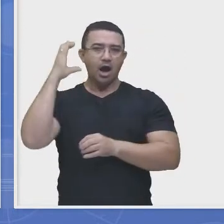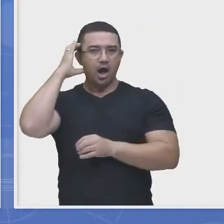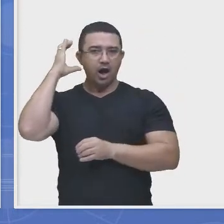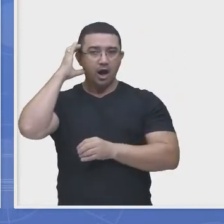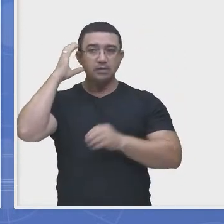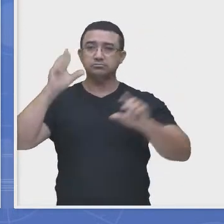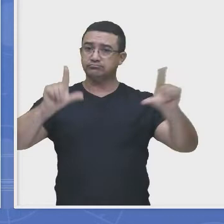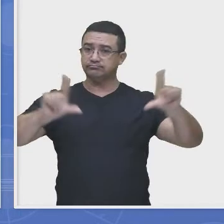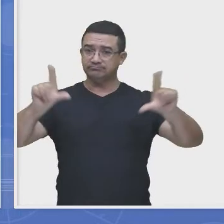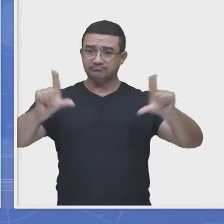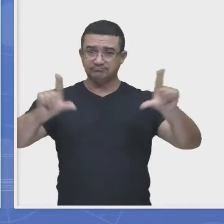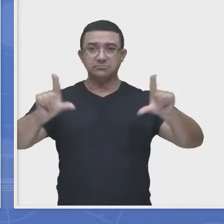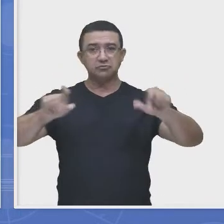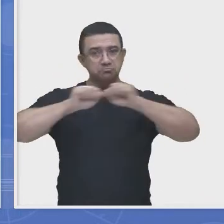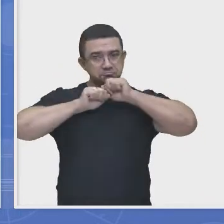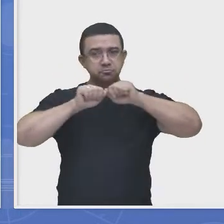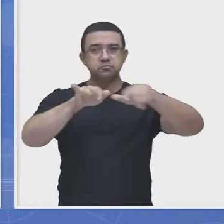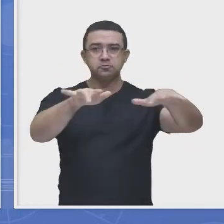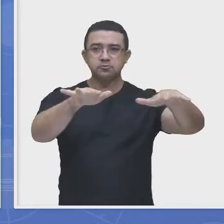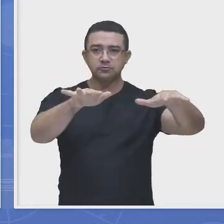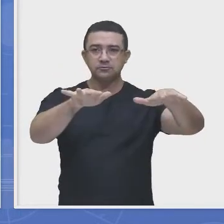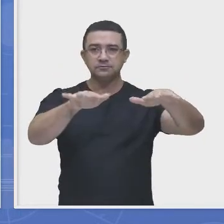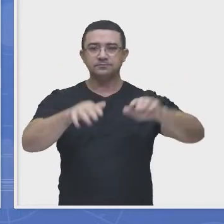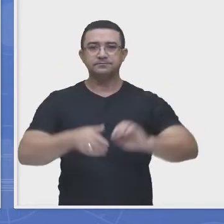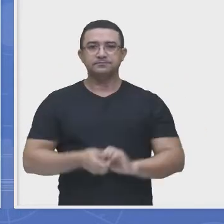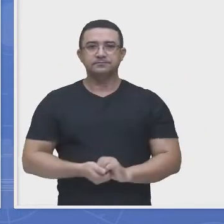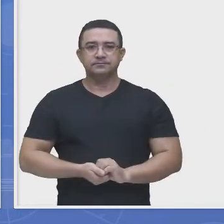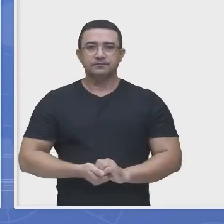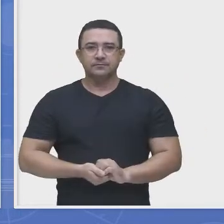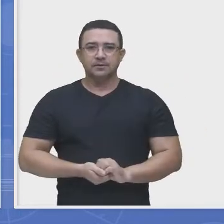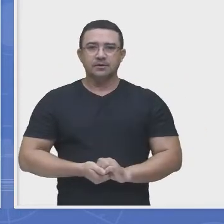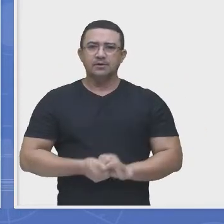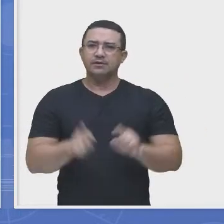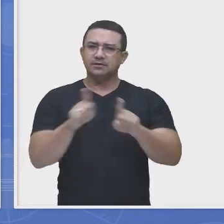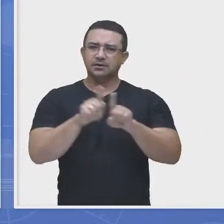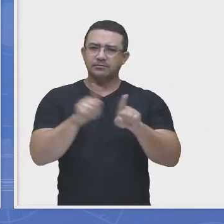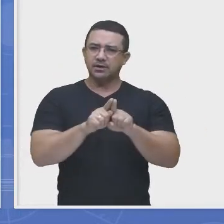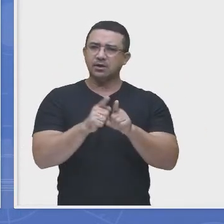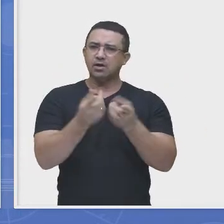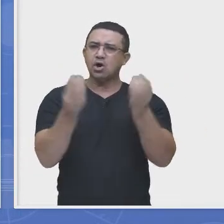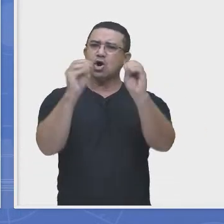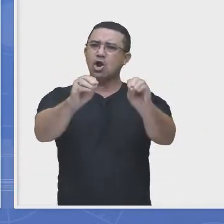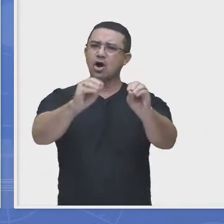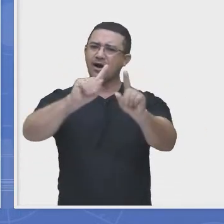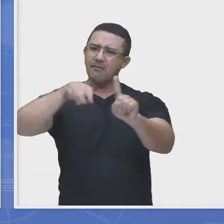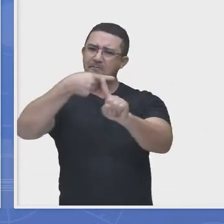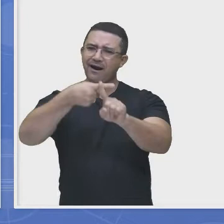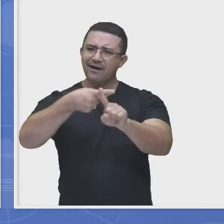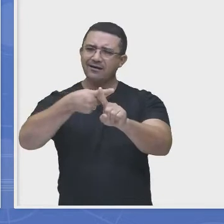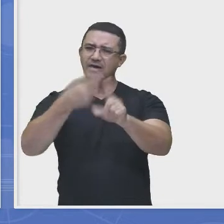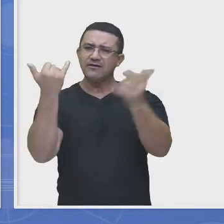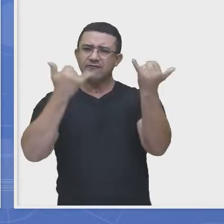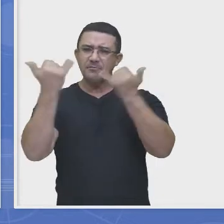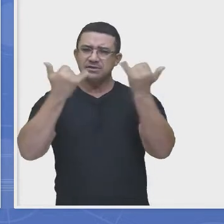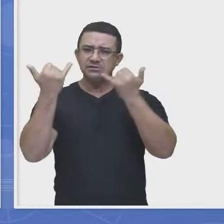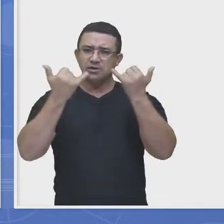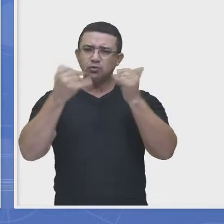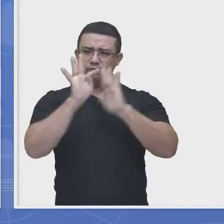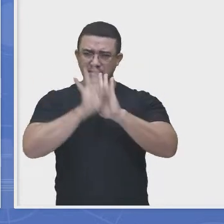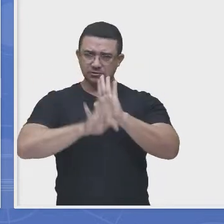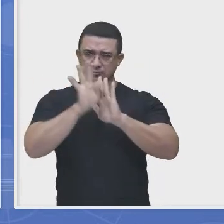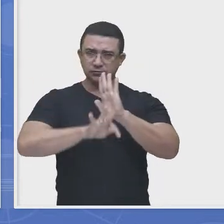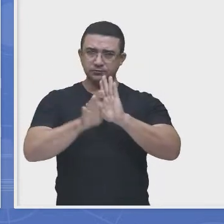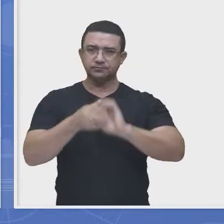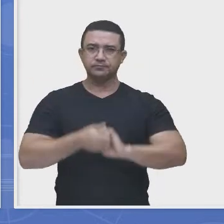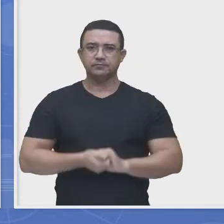rádio e a televisão, certo? E ele ainda acrescenta outra informação que torna o texto mais atual. Olha só,